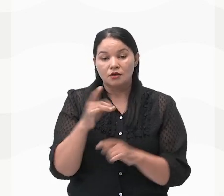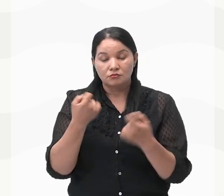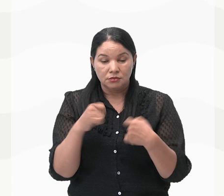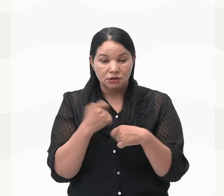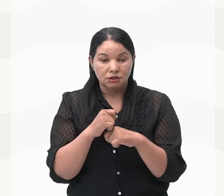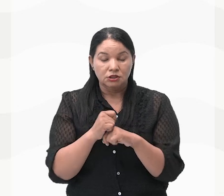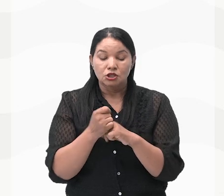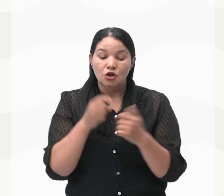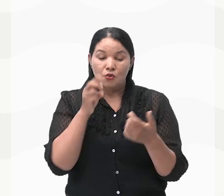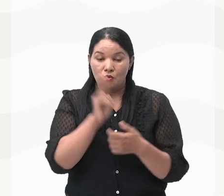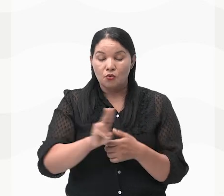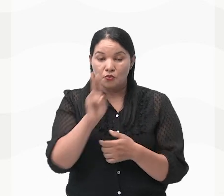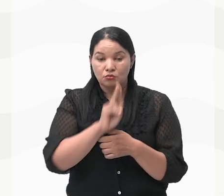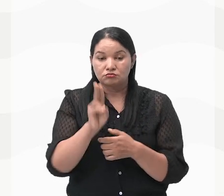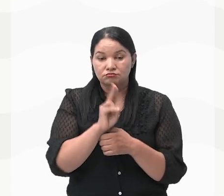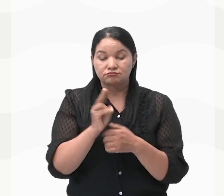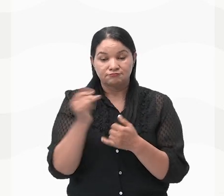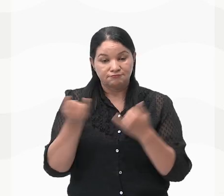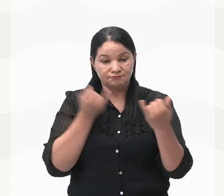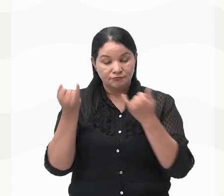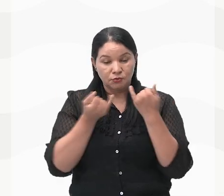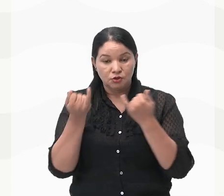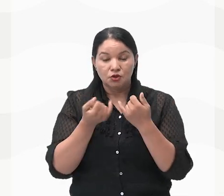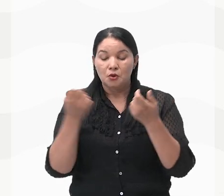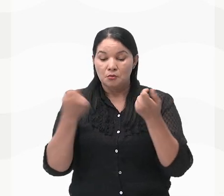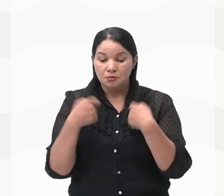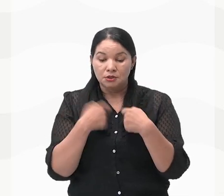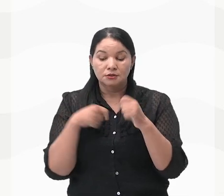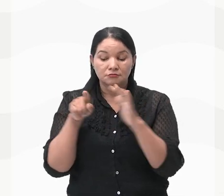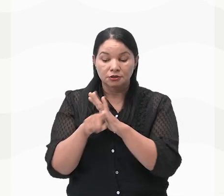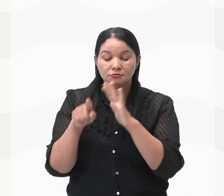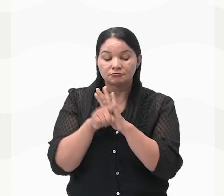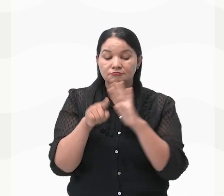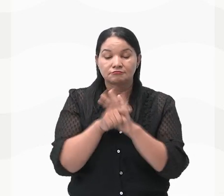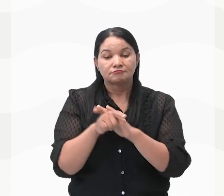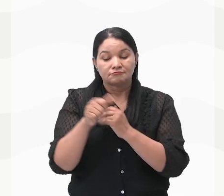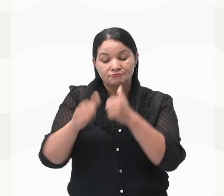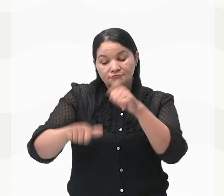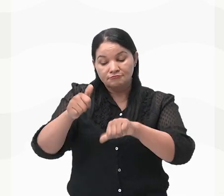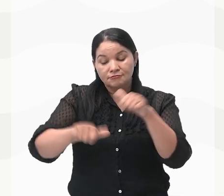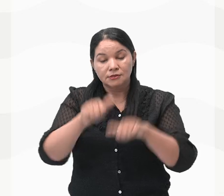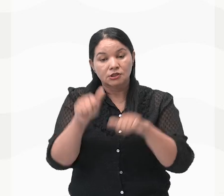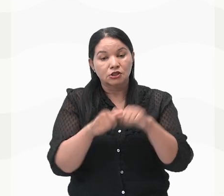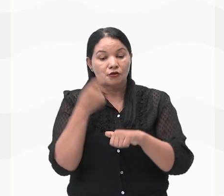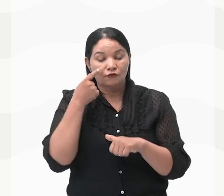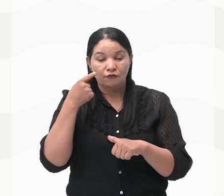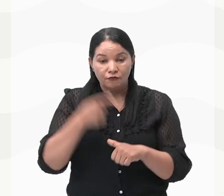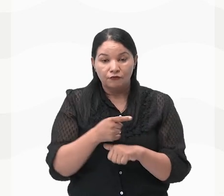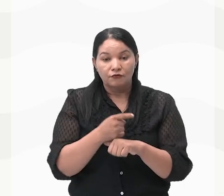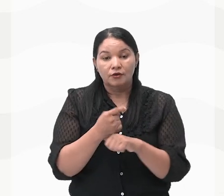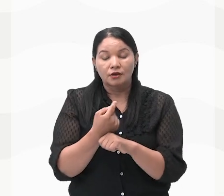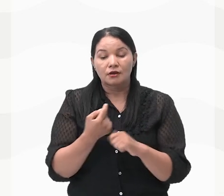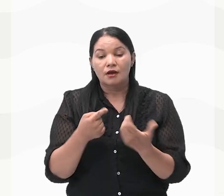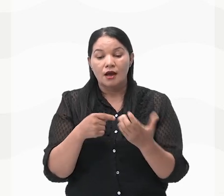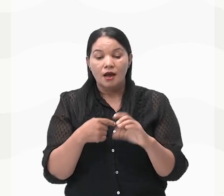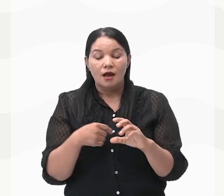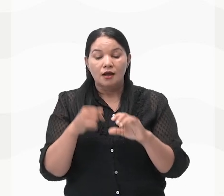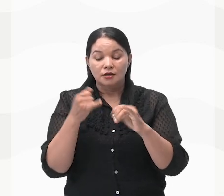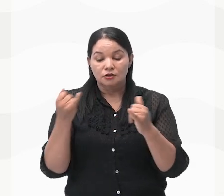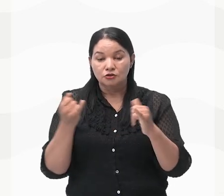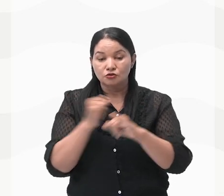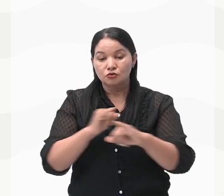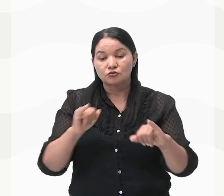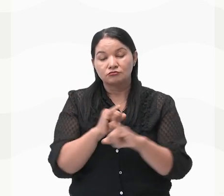investiguemos a origem e a veracidade do que lemos e compartilhamos. Isso nos ajuda muito a evitar ser